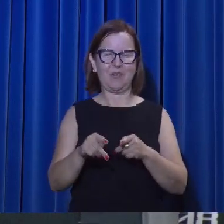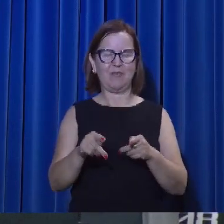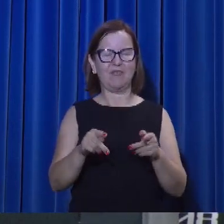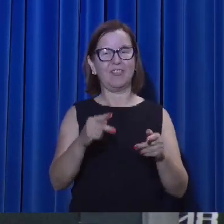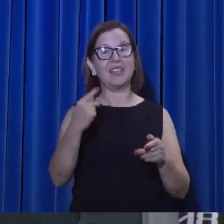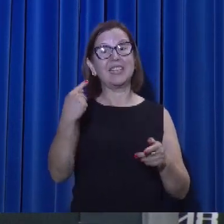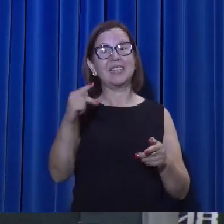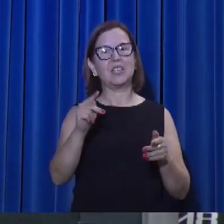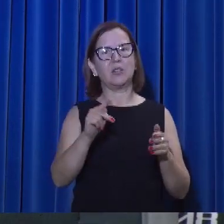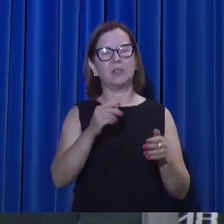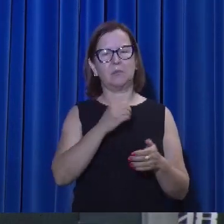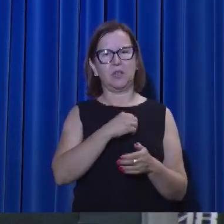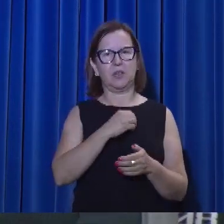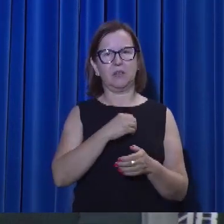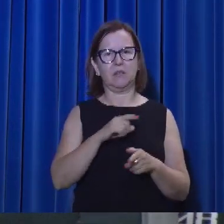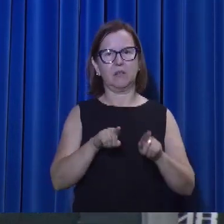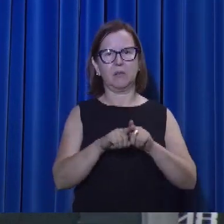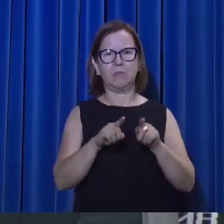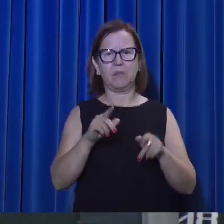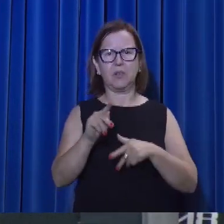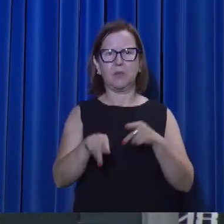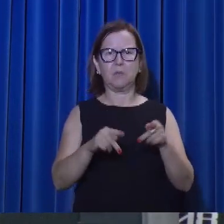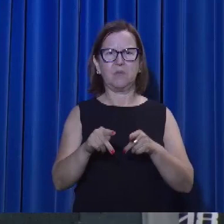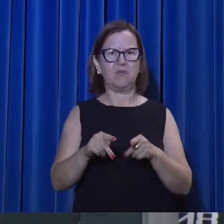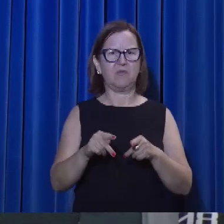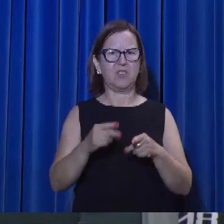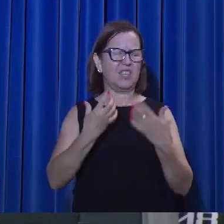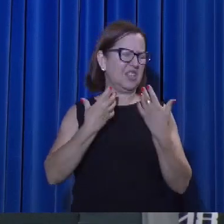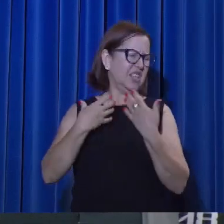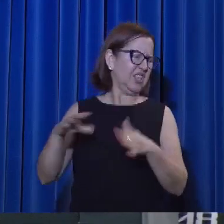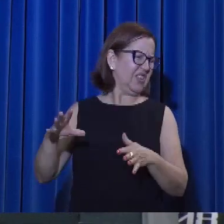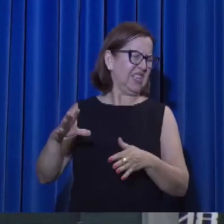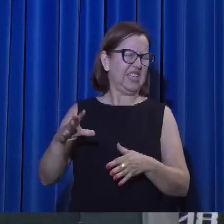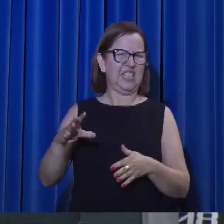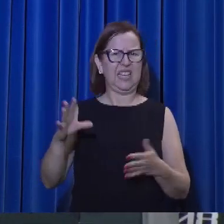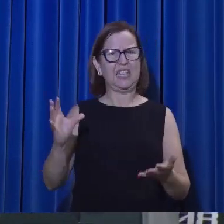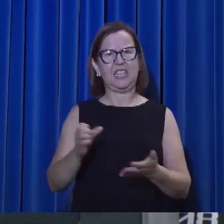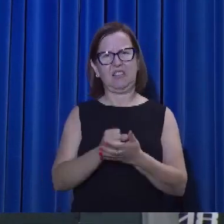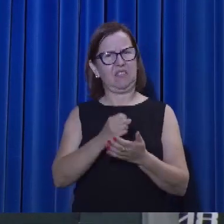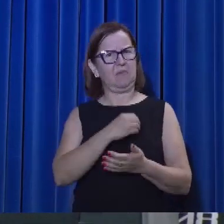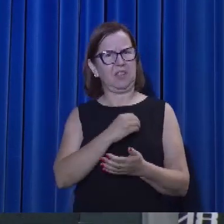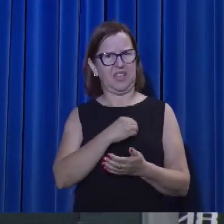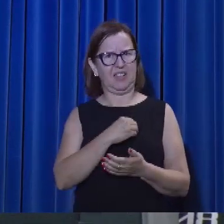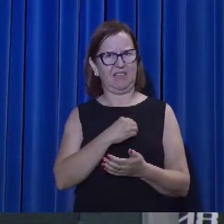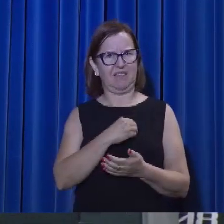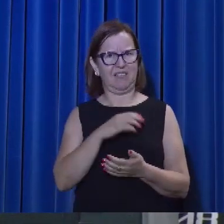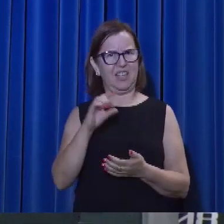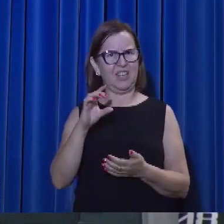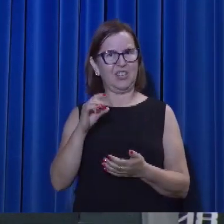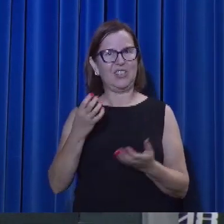Mas o povo não queria a salvação dos pecados, queria apenas bênçãos para cá.